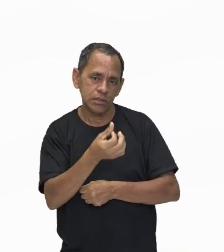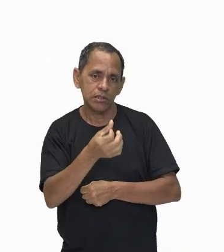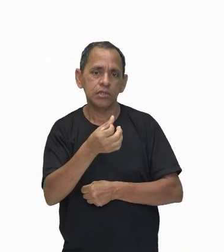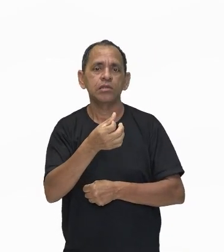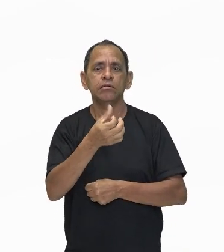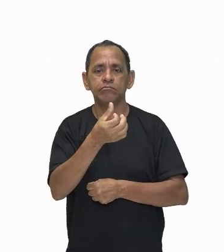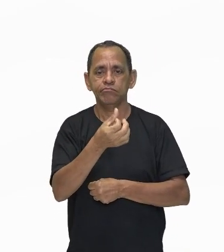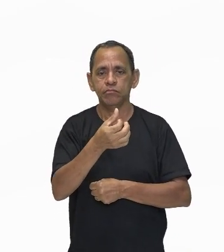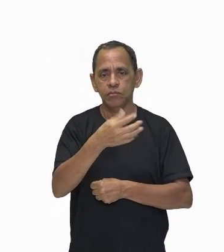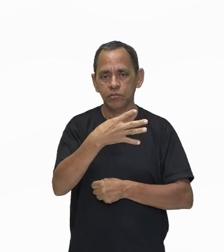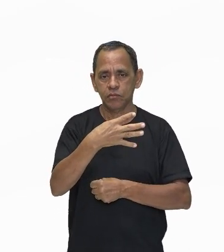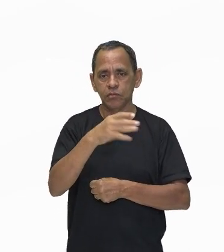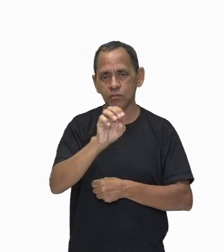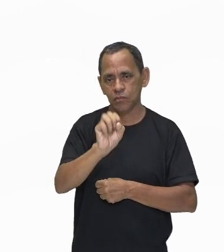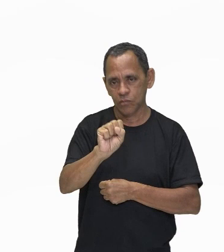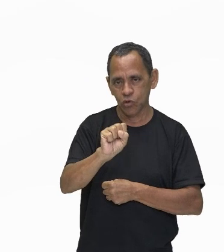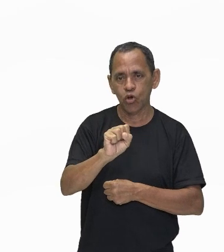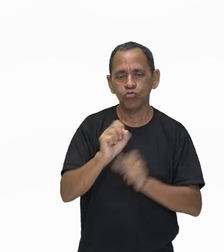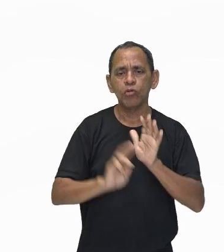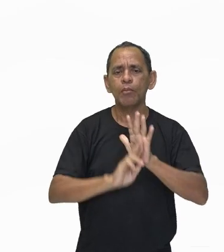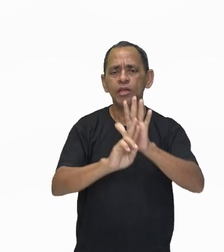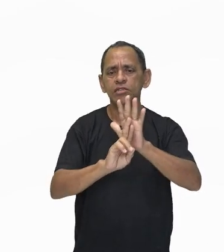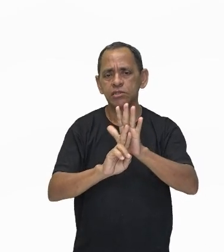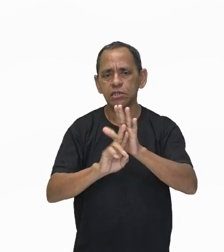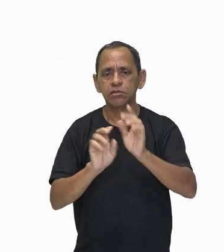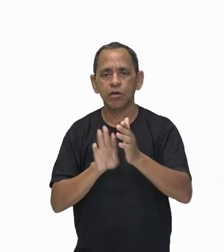16.648, o que representa um aumento de